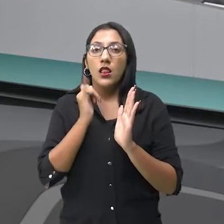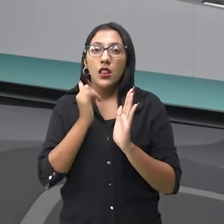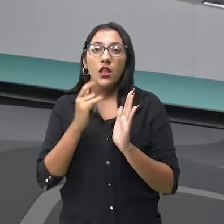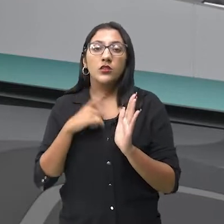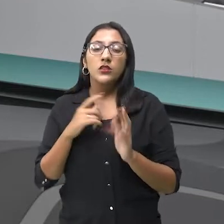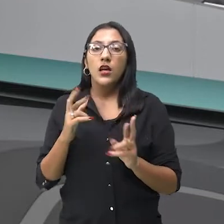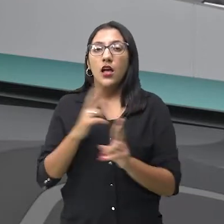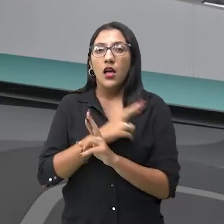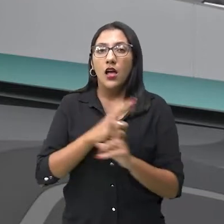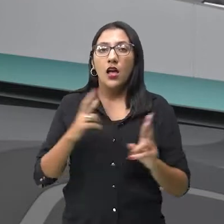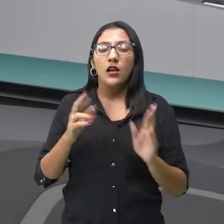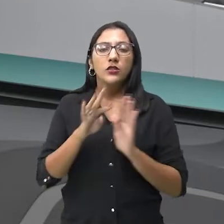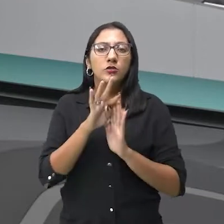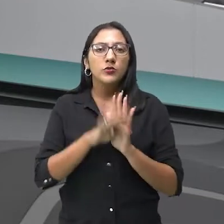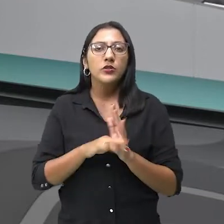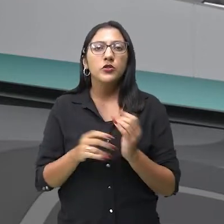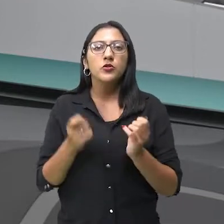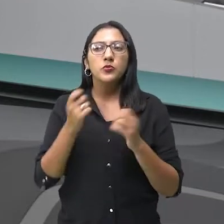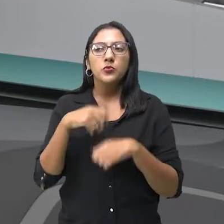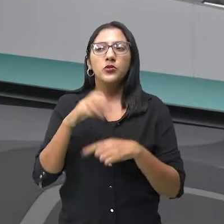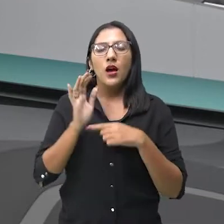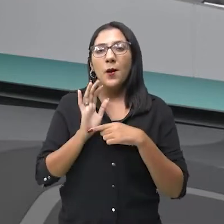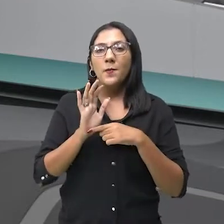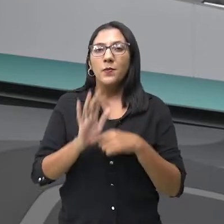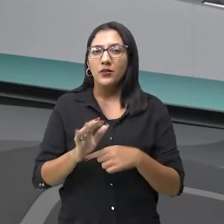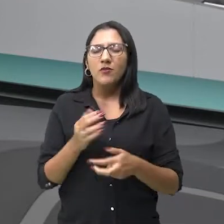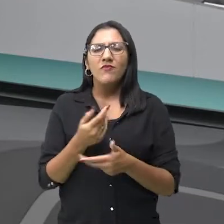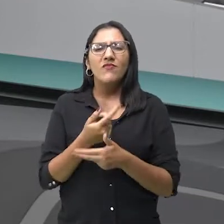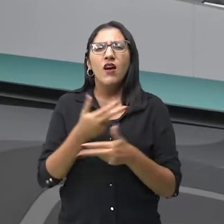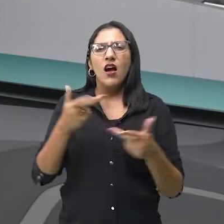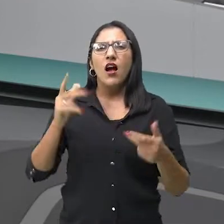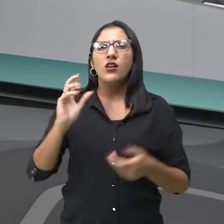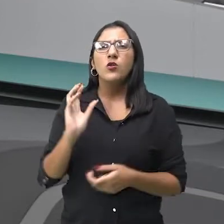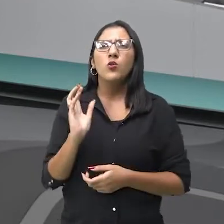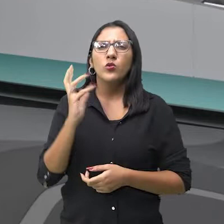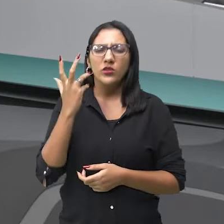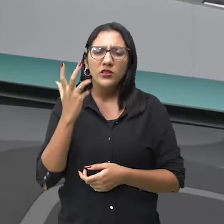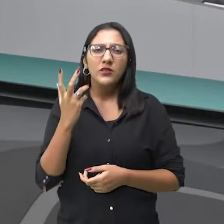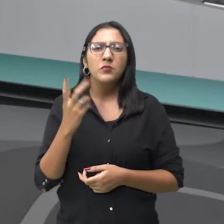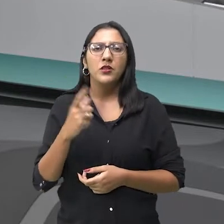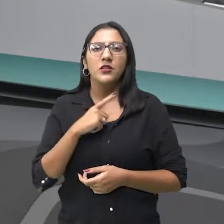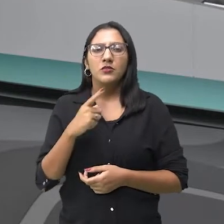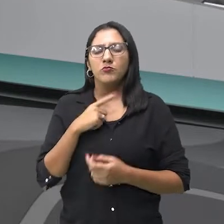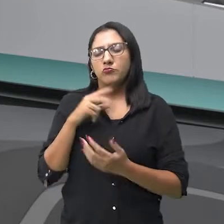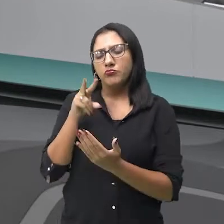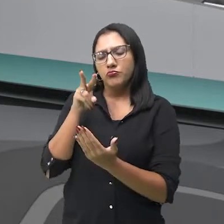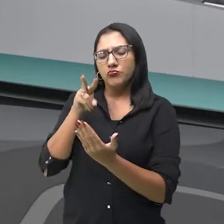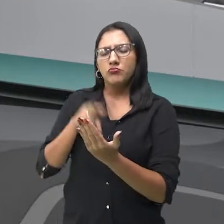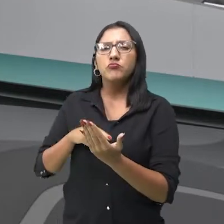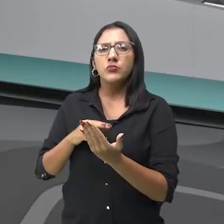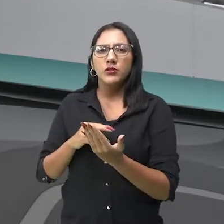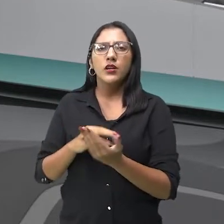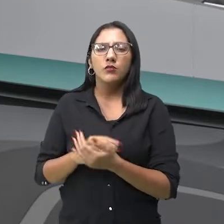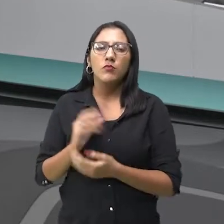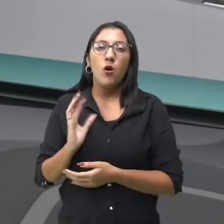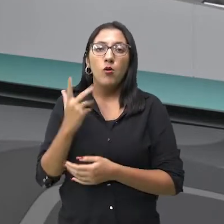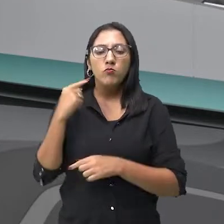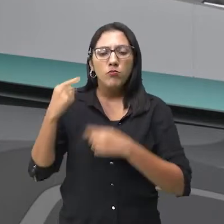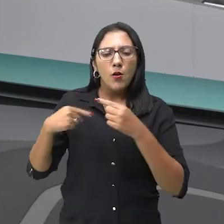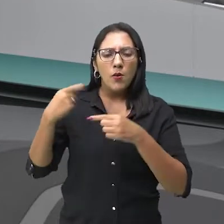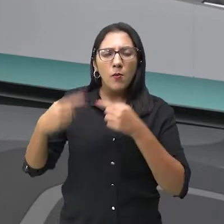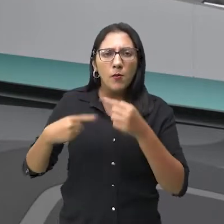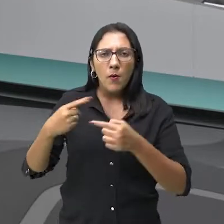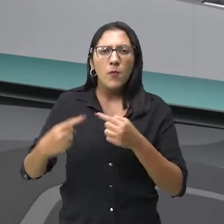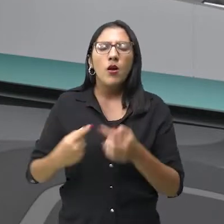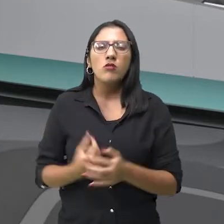serem textos que apresentam muitos fatos e que vão apresentar para nós um desenrolar desses